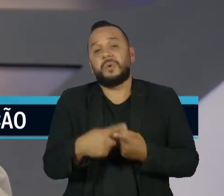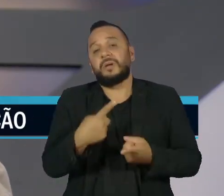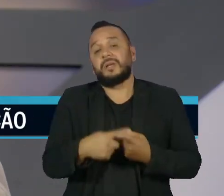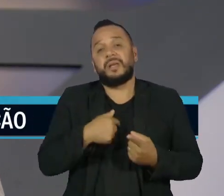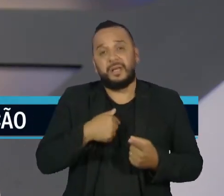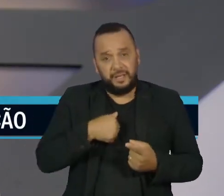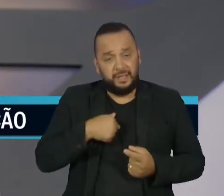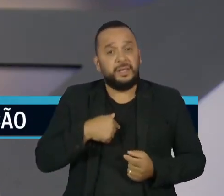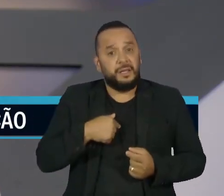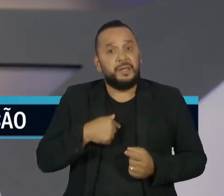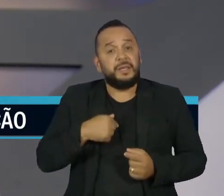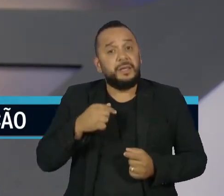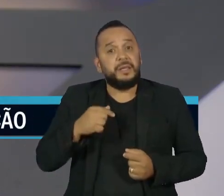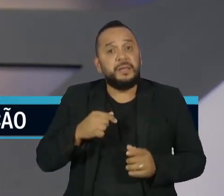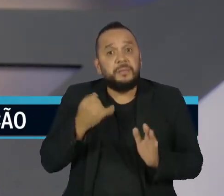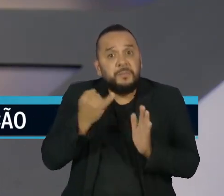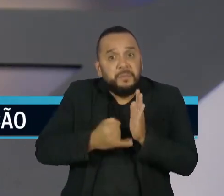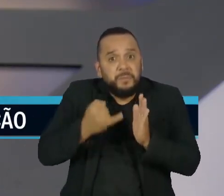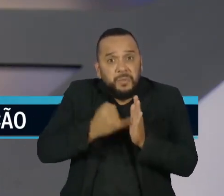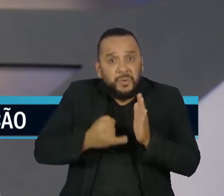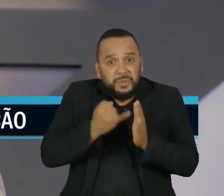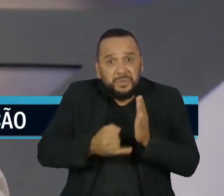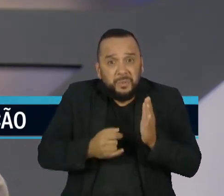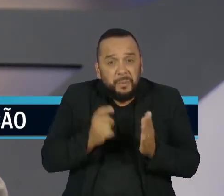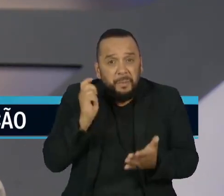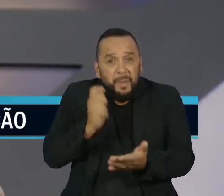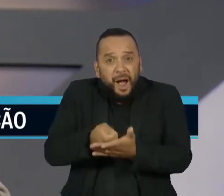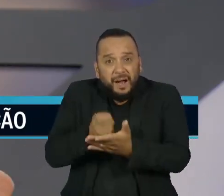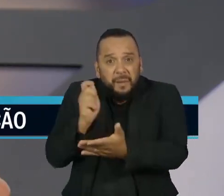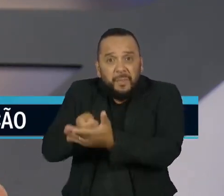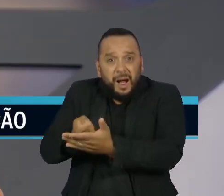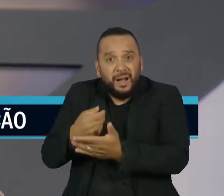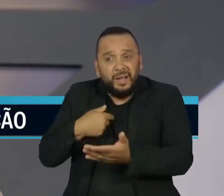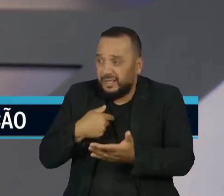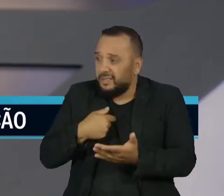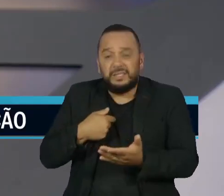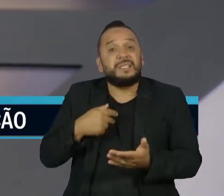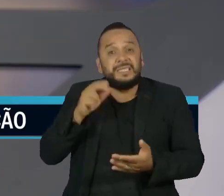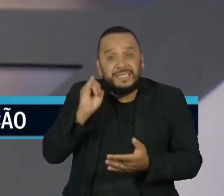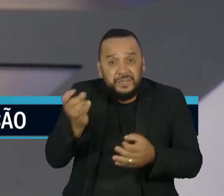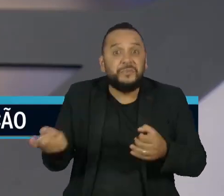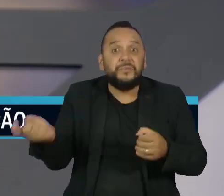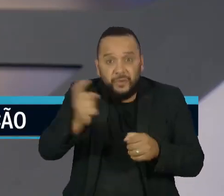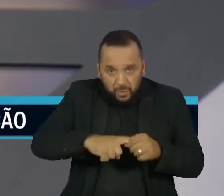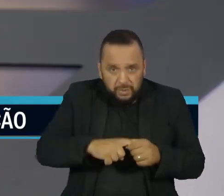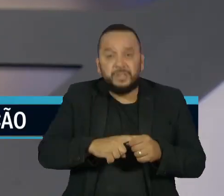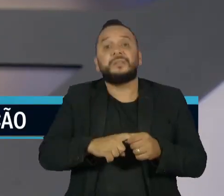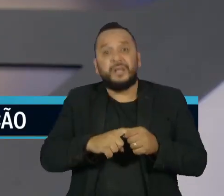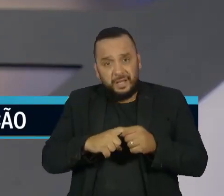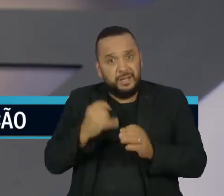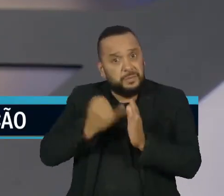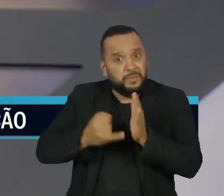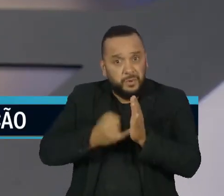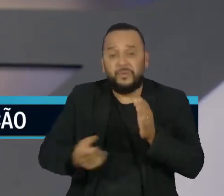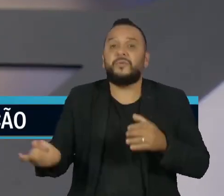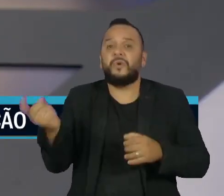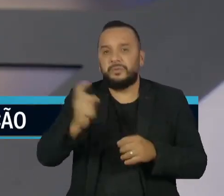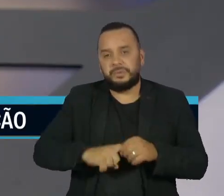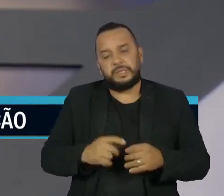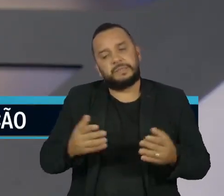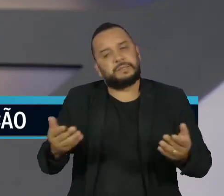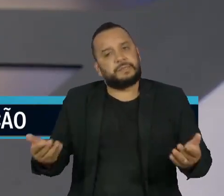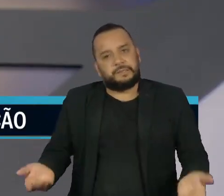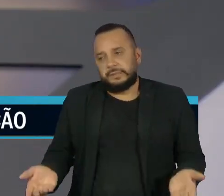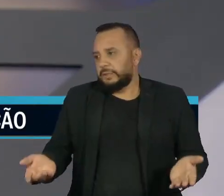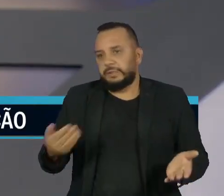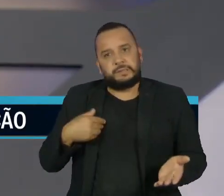de obra empregada, se você voltar a onerar todos esses setores, o que vai acabar acontecendo é que você tem que adequar a folha e acaba